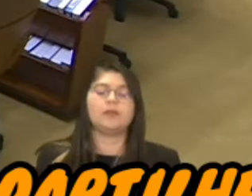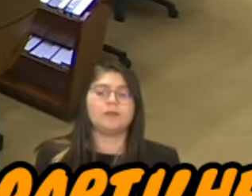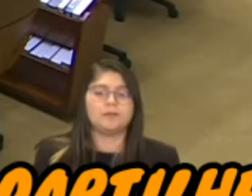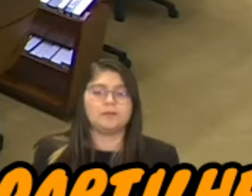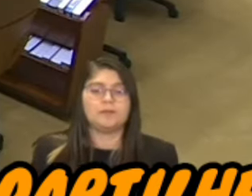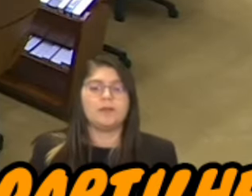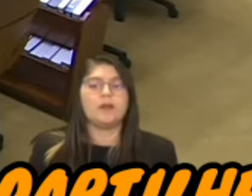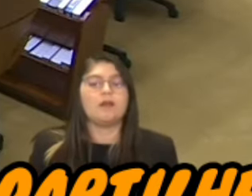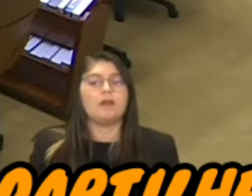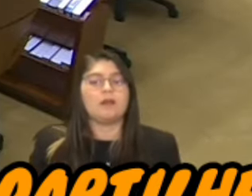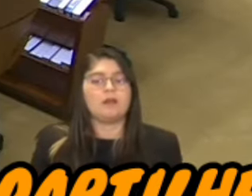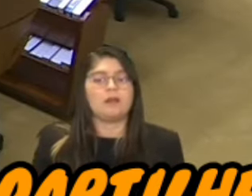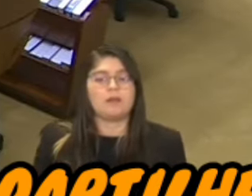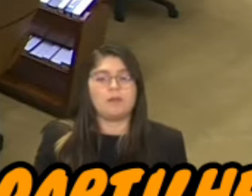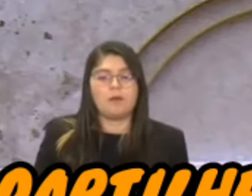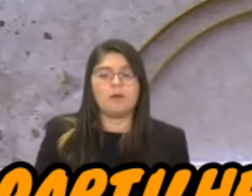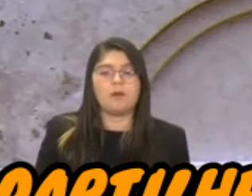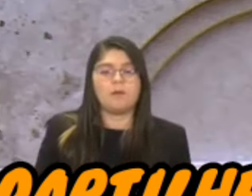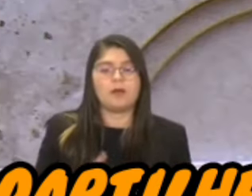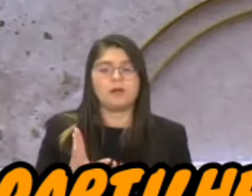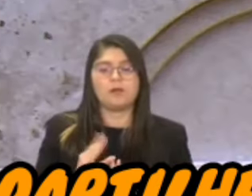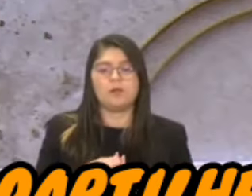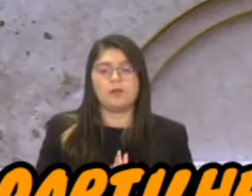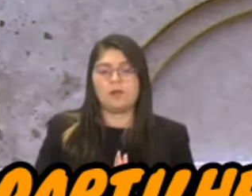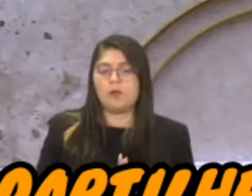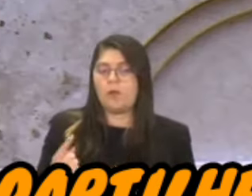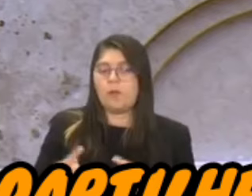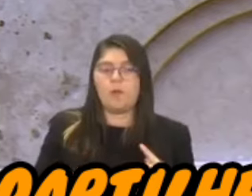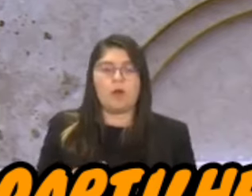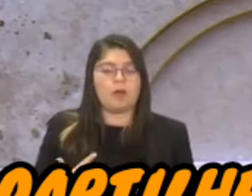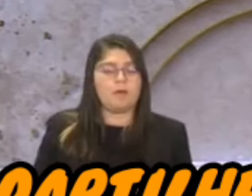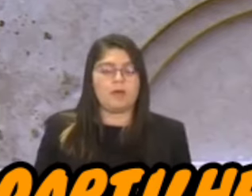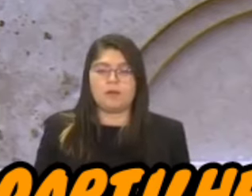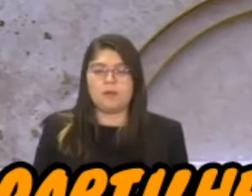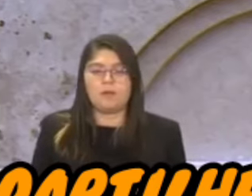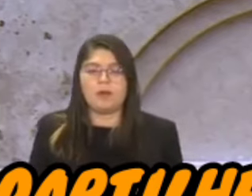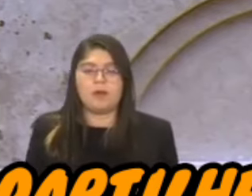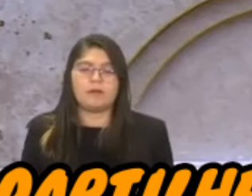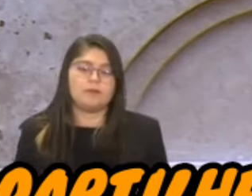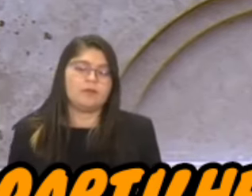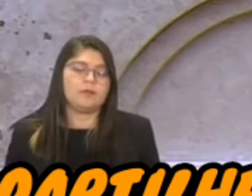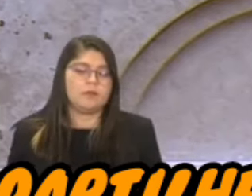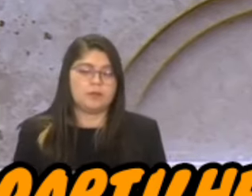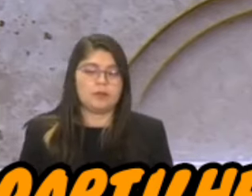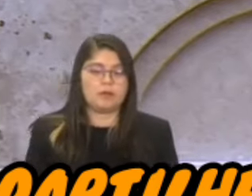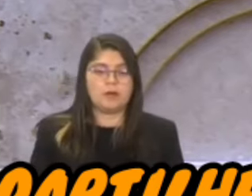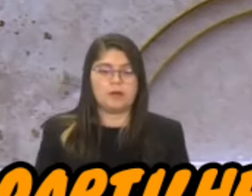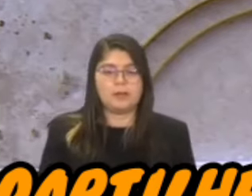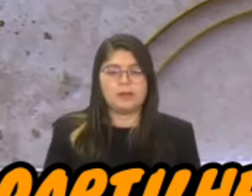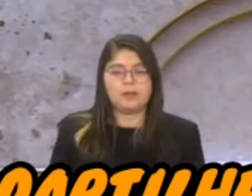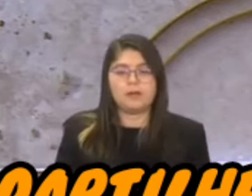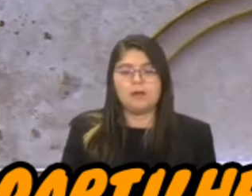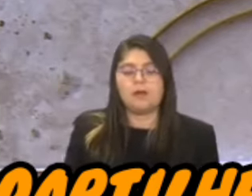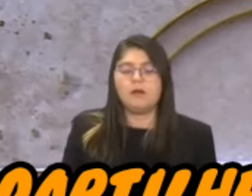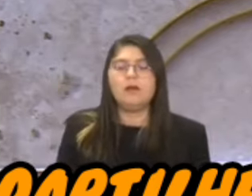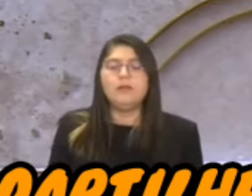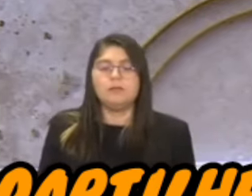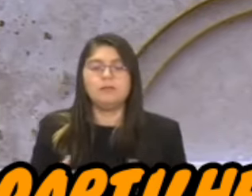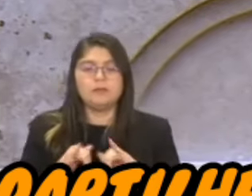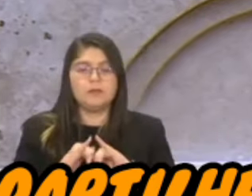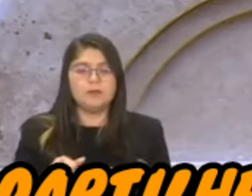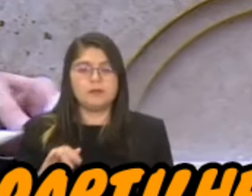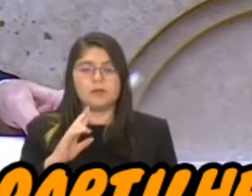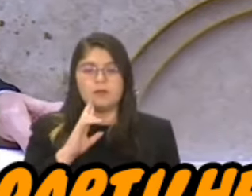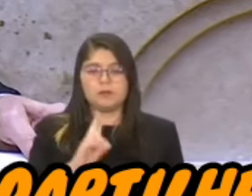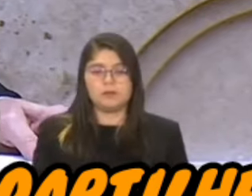na reportagem. O preço da carne bovina tá caindo, tá ligado? Oxi, até demais. Vai ser muito churrasco